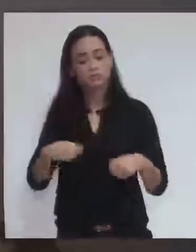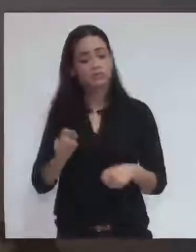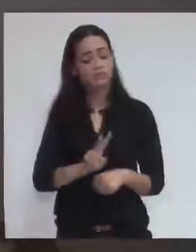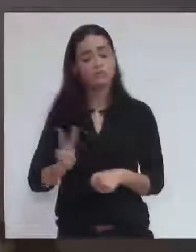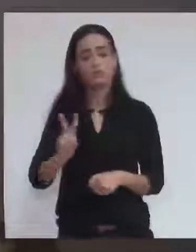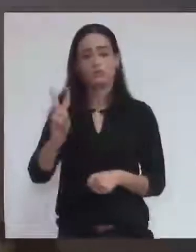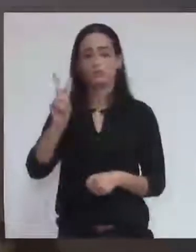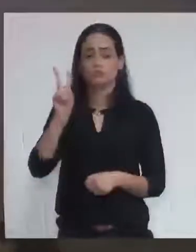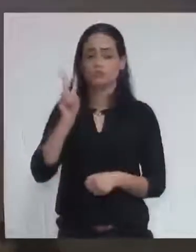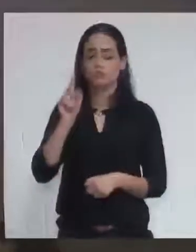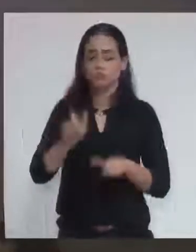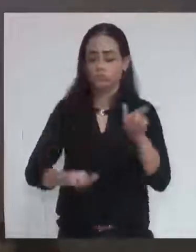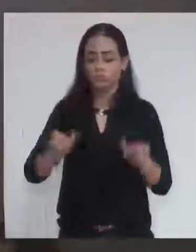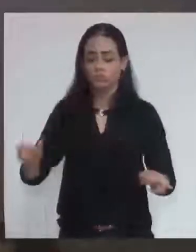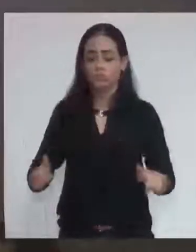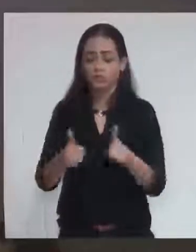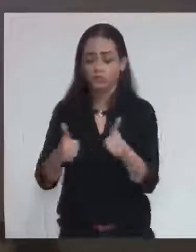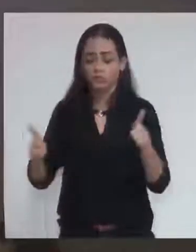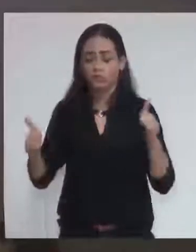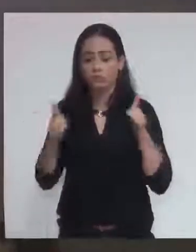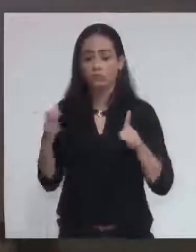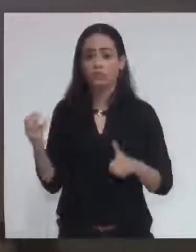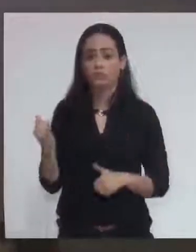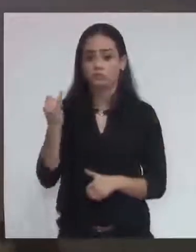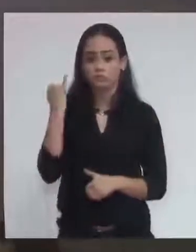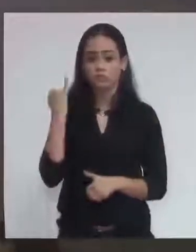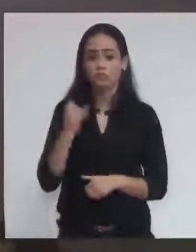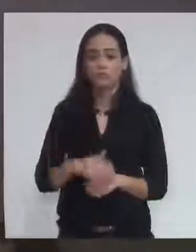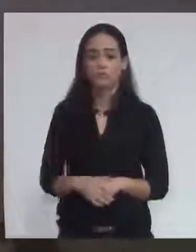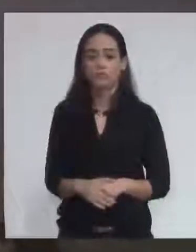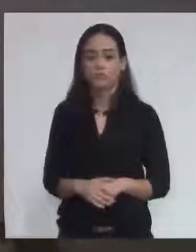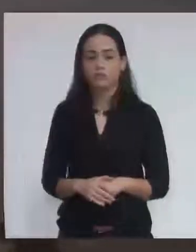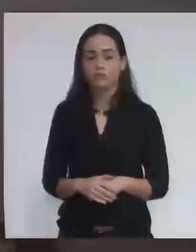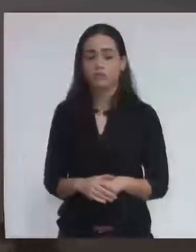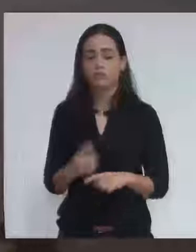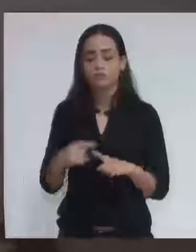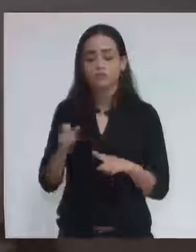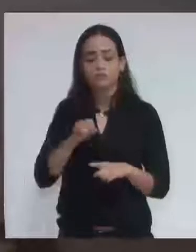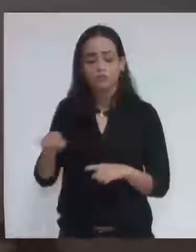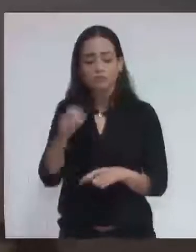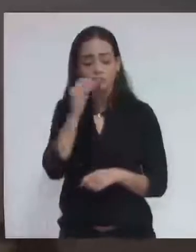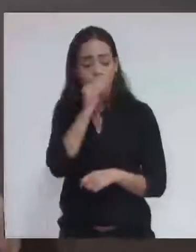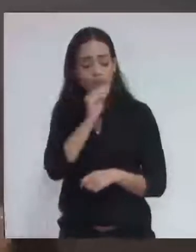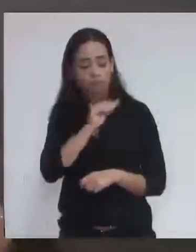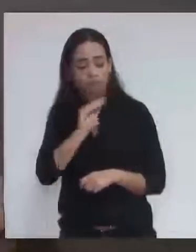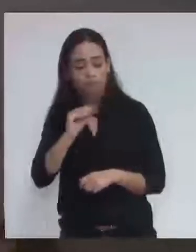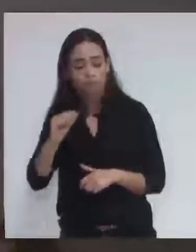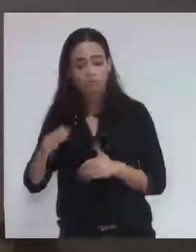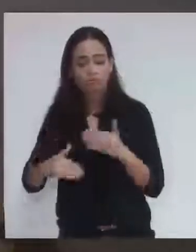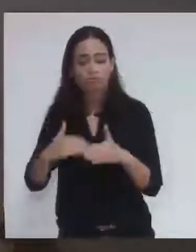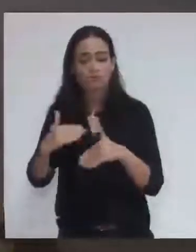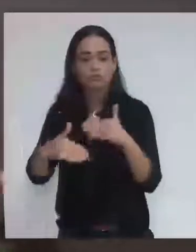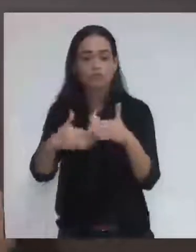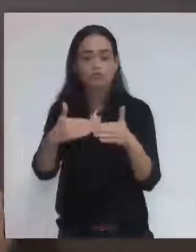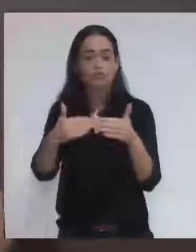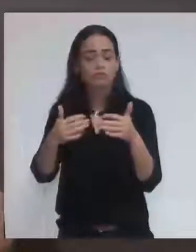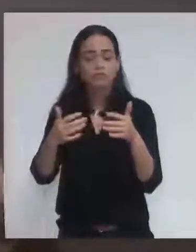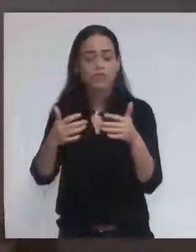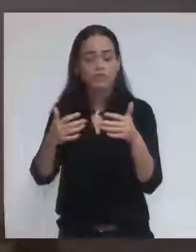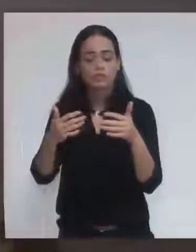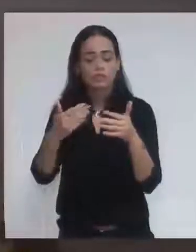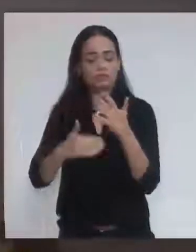a gente perde essa força-tarefa, vamos chamar assim, essa força fundamental para que a cidade ela